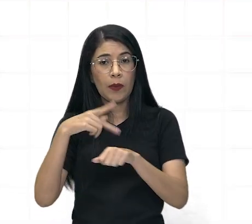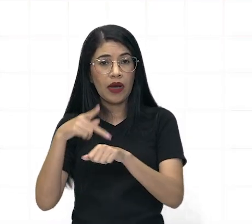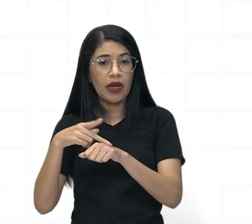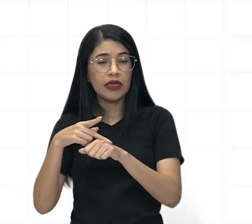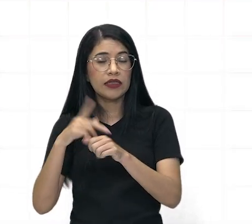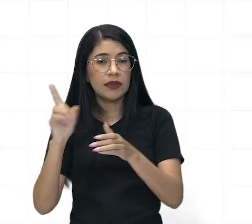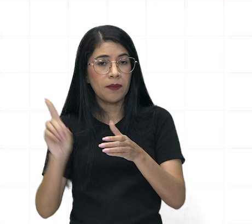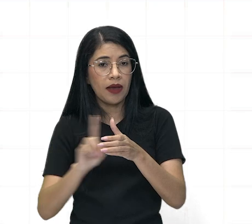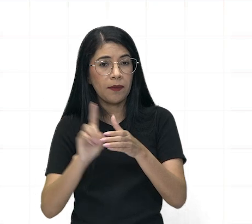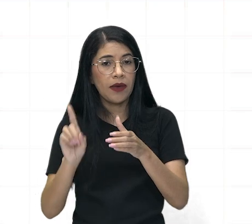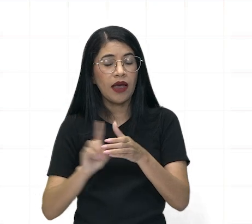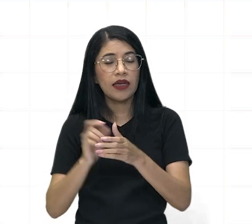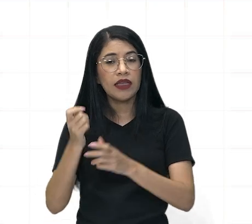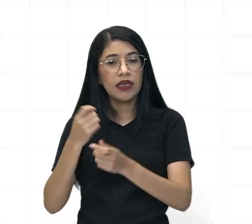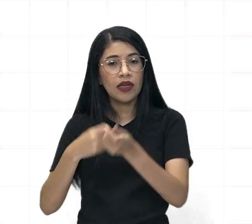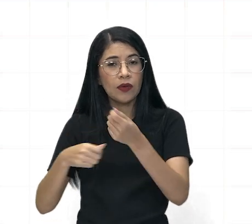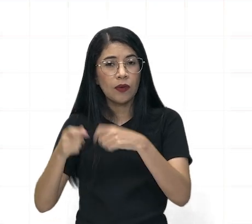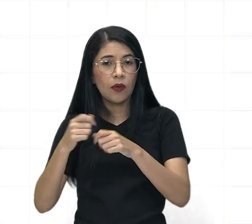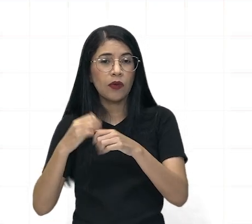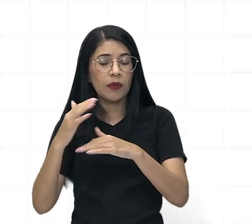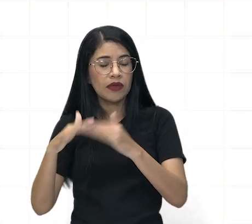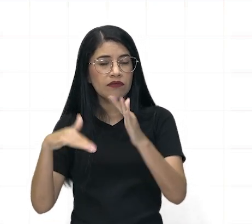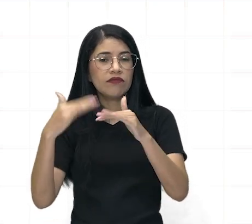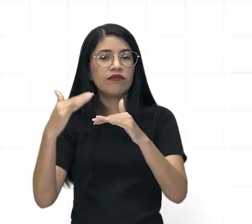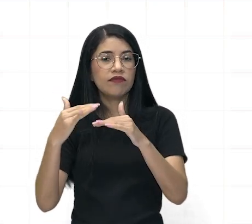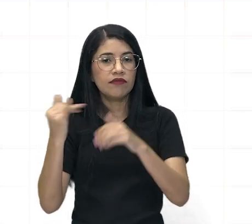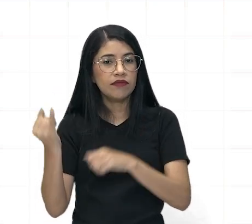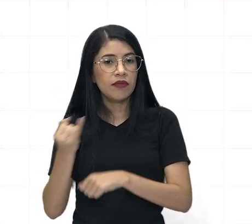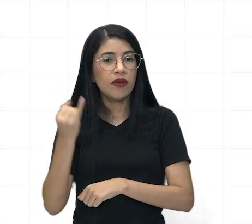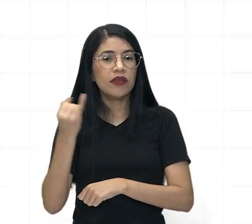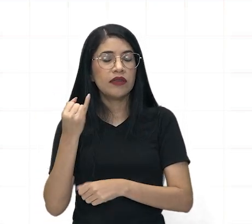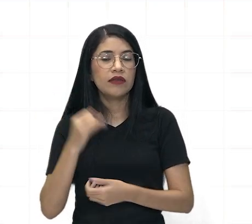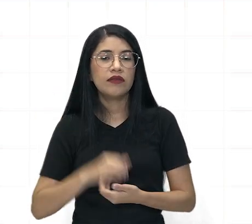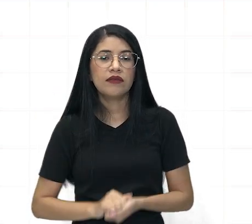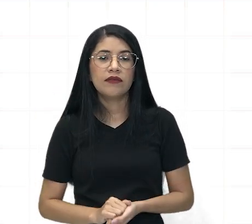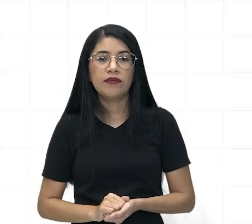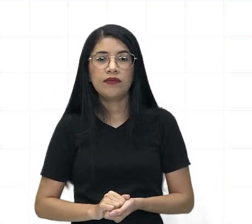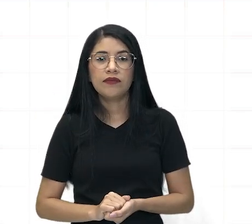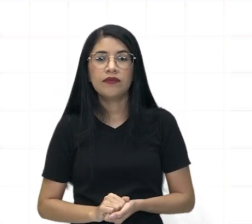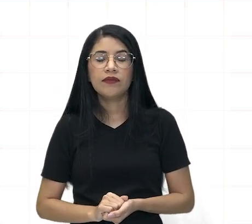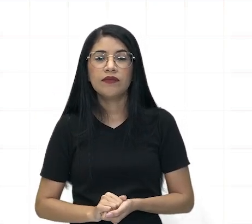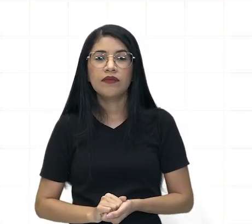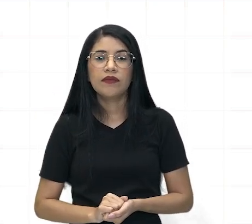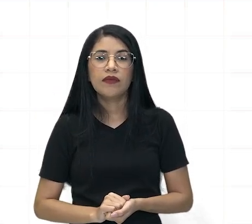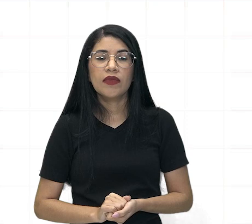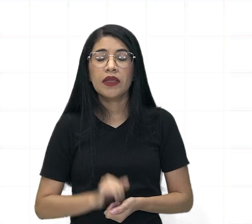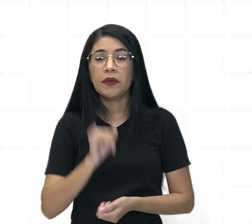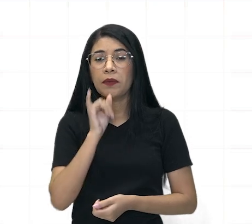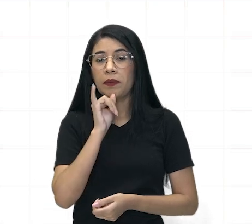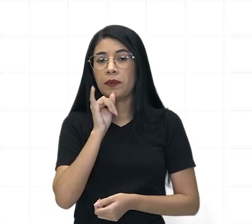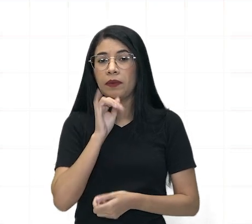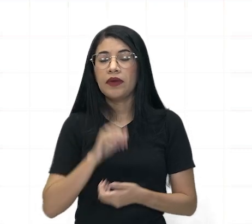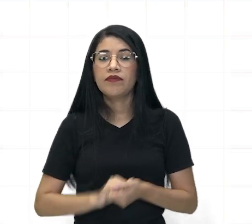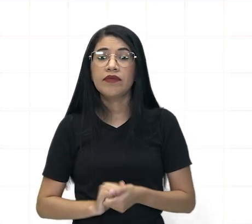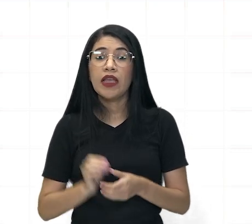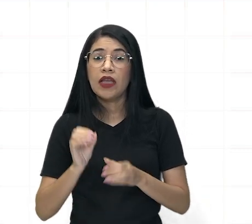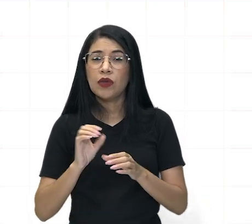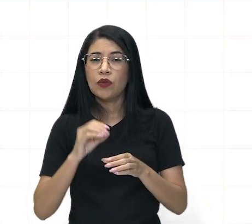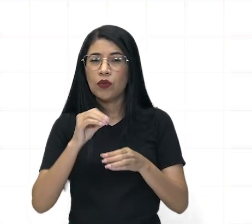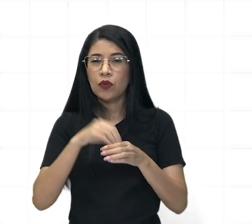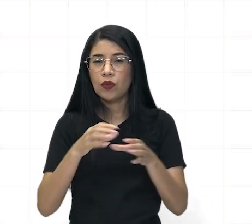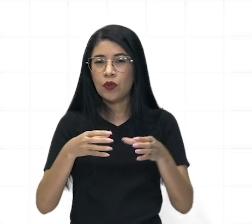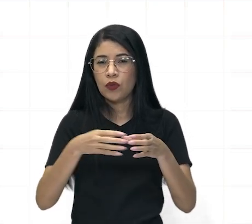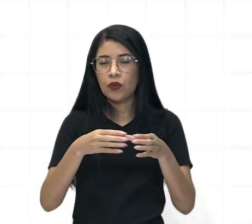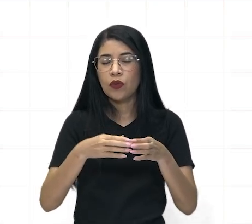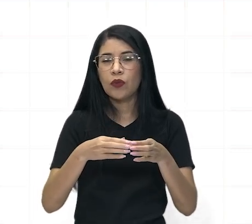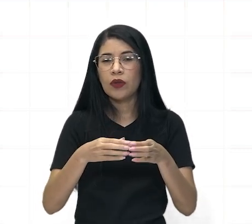incluindo economias que são muito desenvolvidas diante do mundo todo. Só para dar um exemplo, dentre os países que estão na APEC